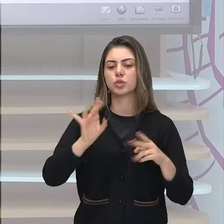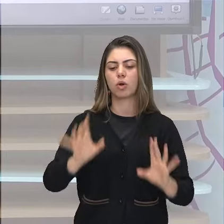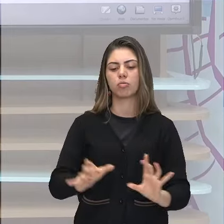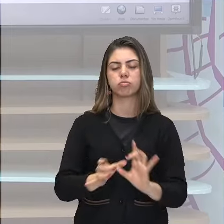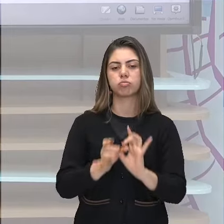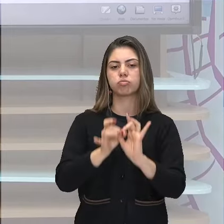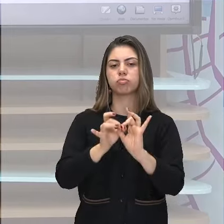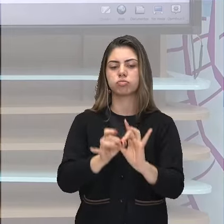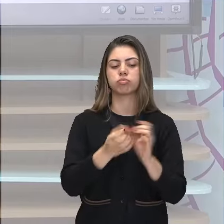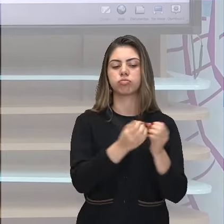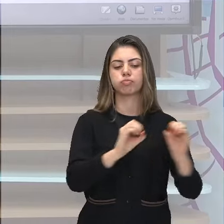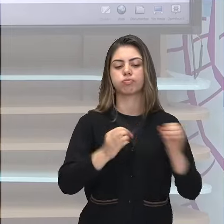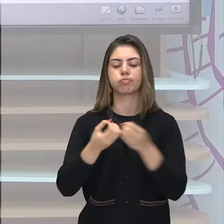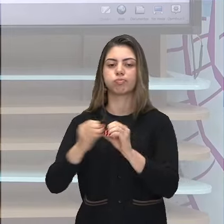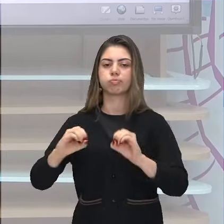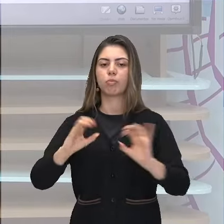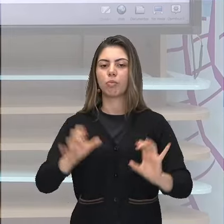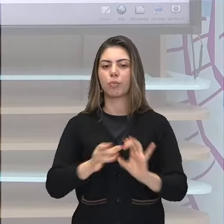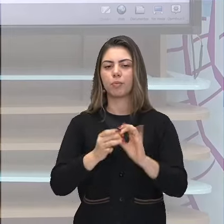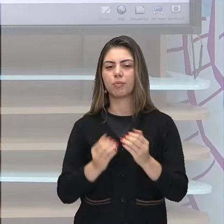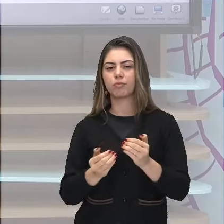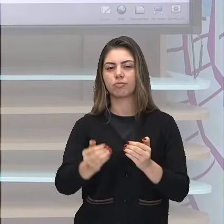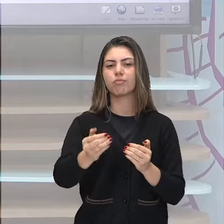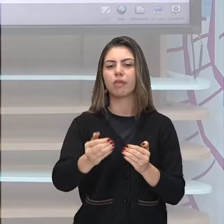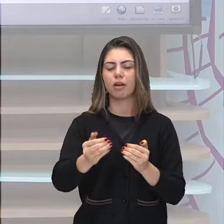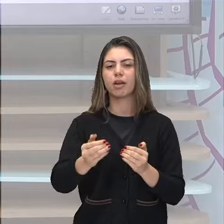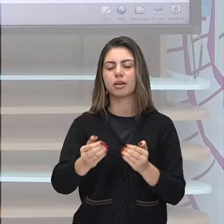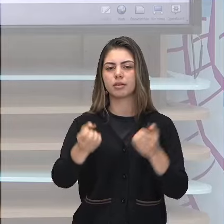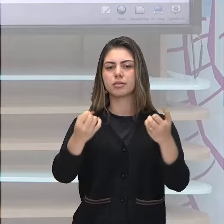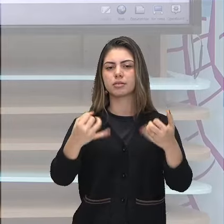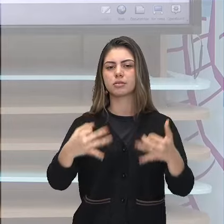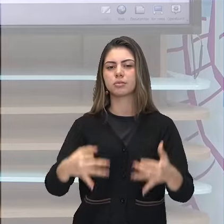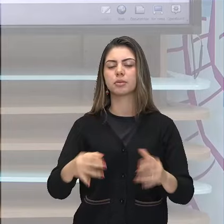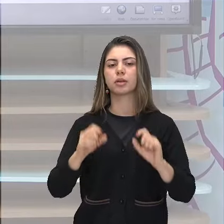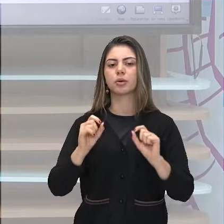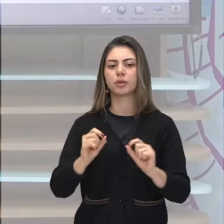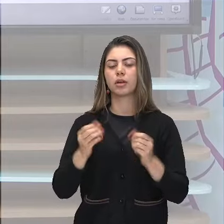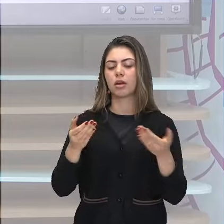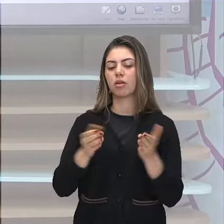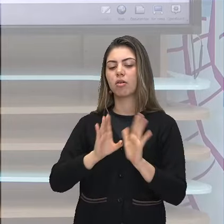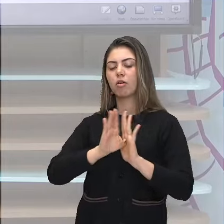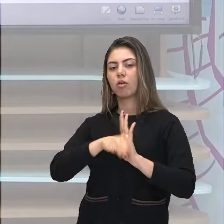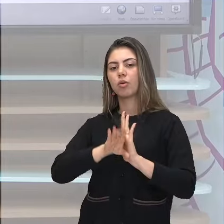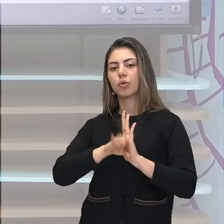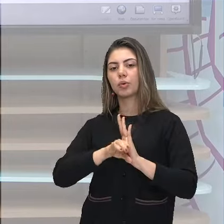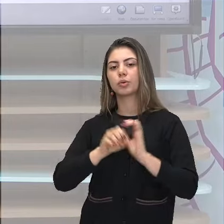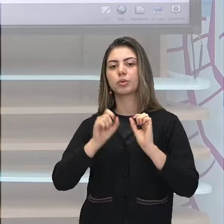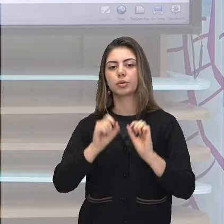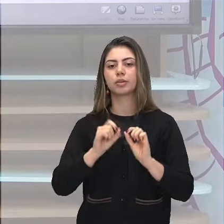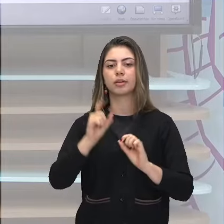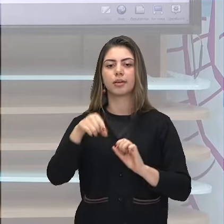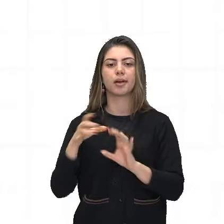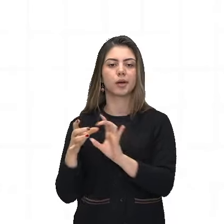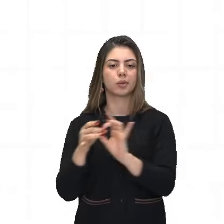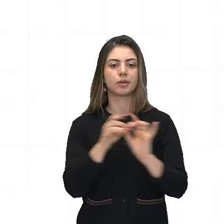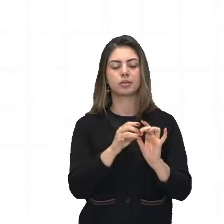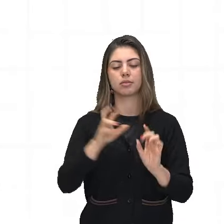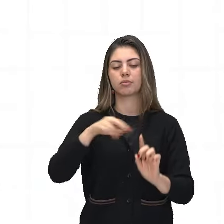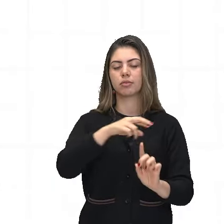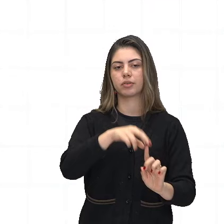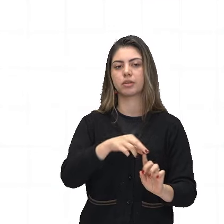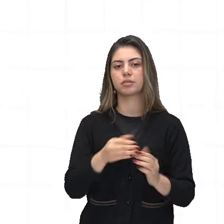uma conexão. Vamos acompanhar aí agora o conceito de coesão referencial,